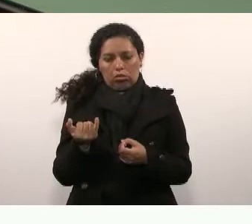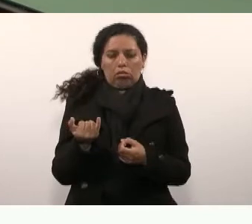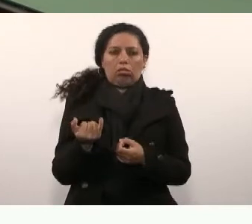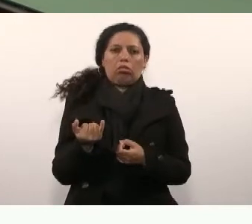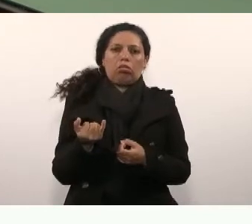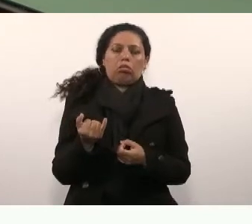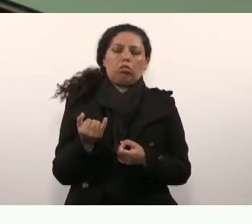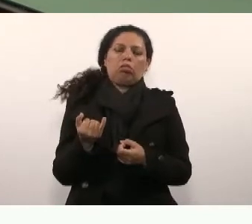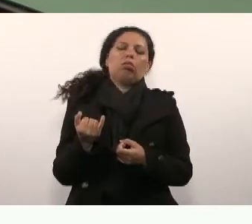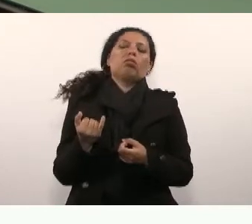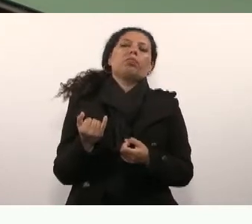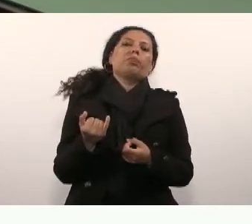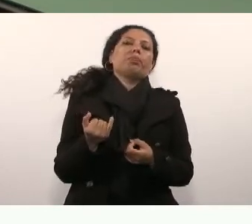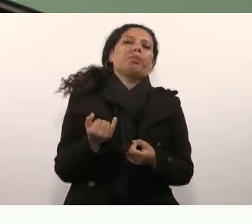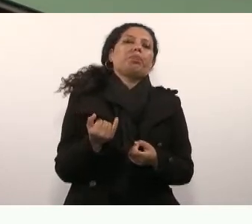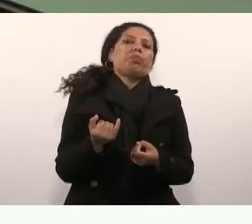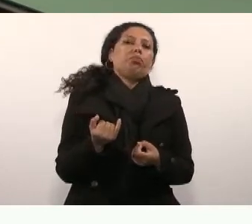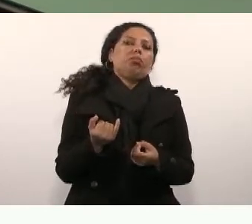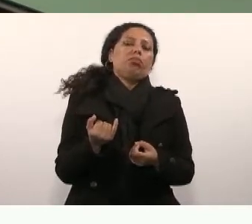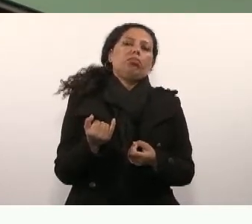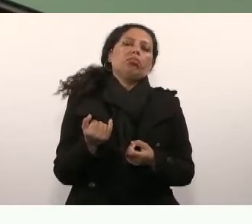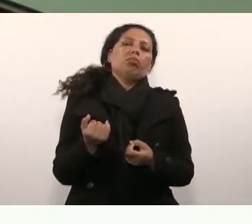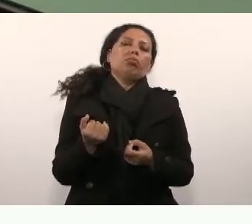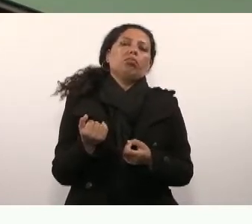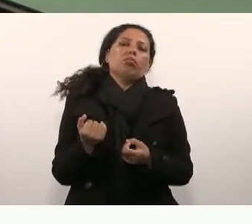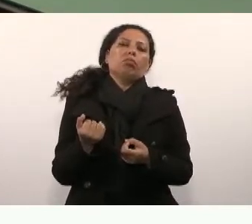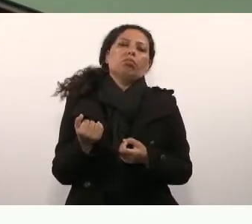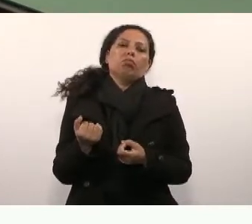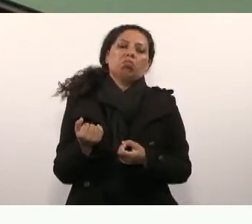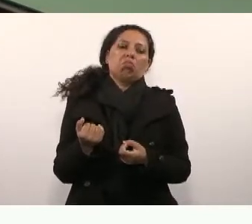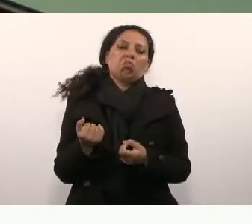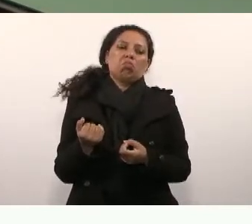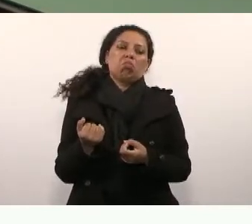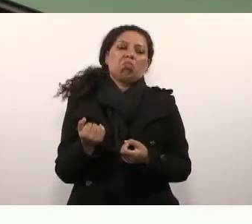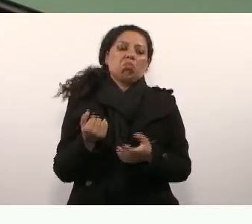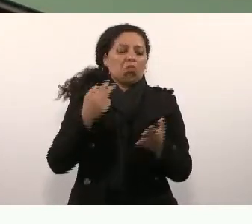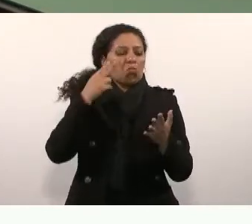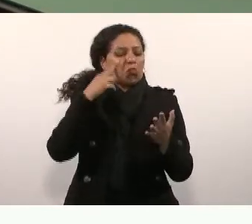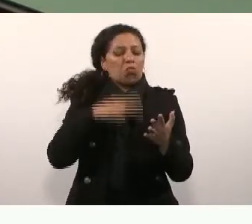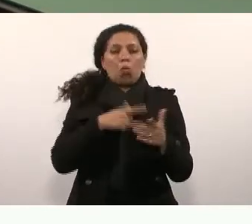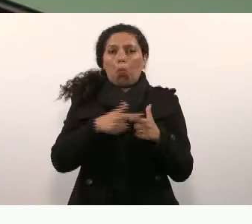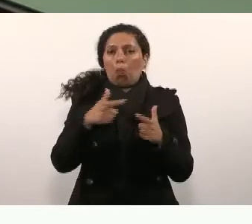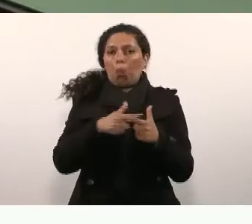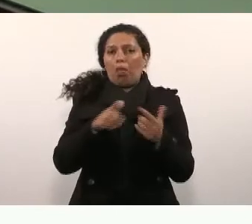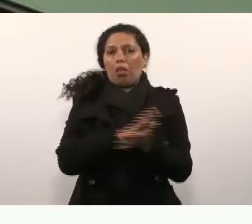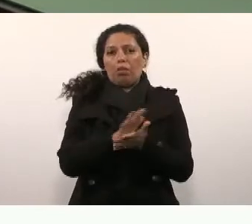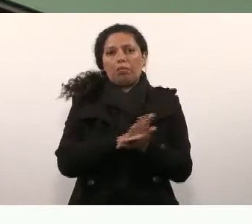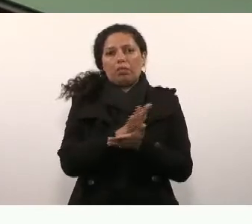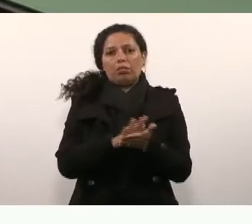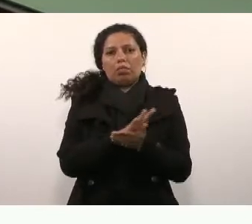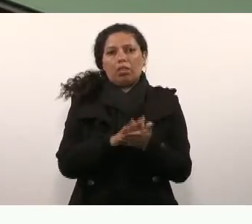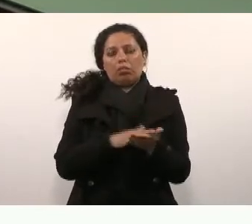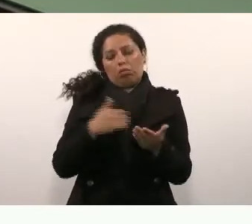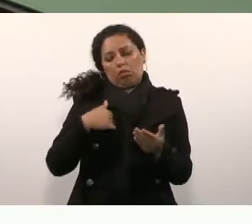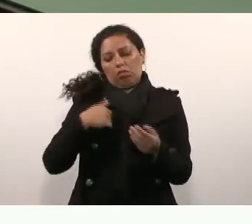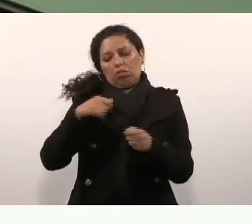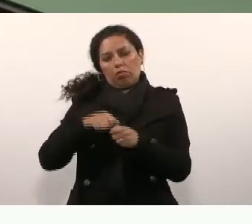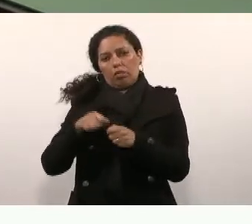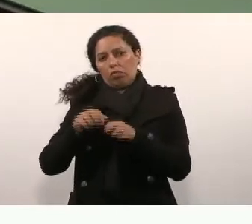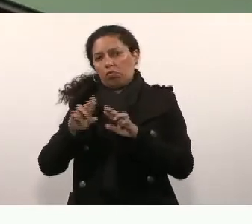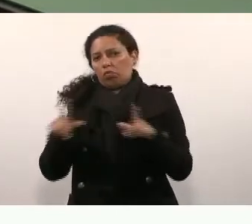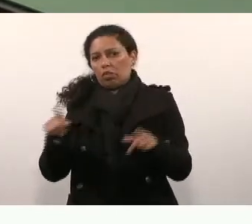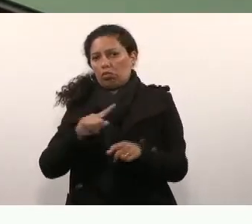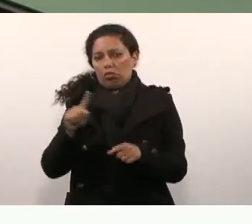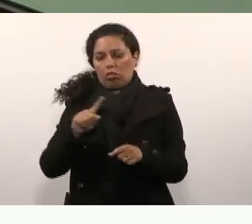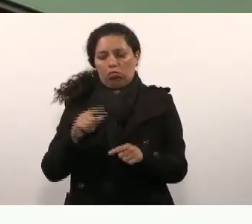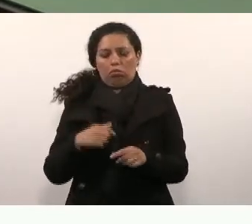ela mesma não viu prejudicabilidade, eu não vou fazê-lo aqui na Comissão de Economia. Então, estou retirando